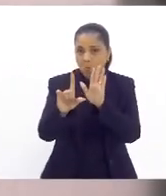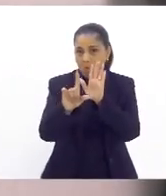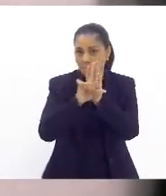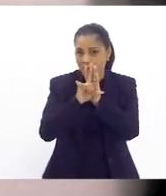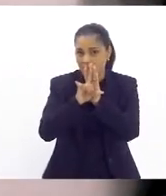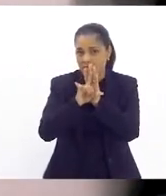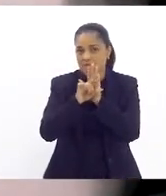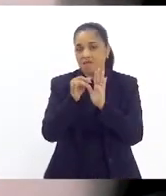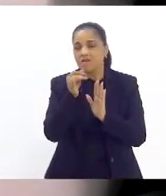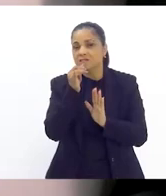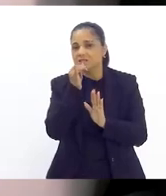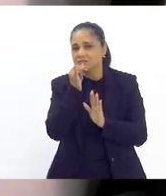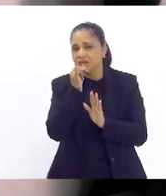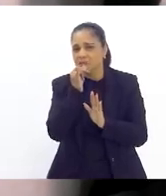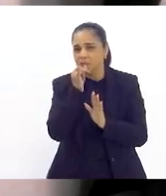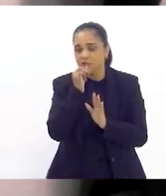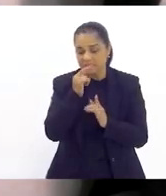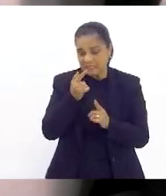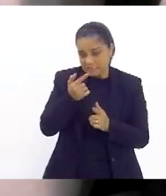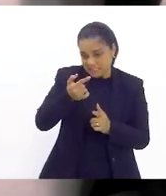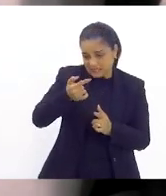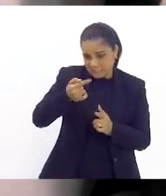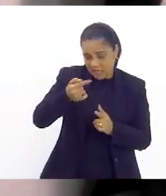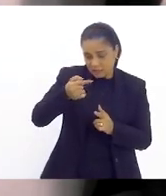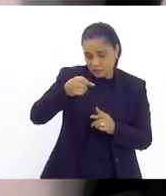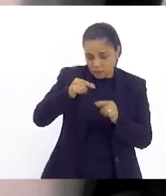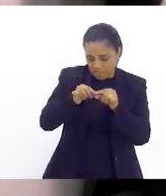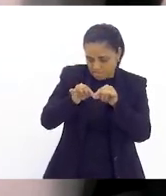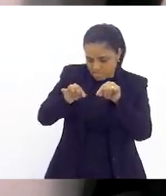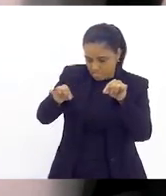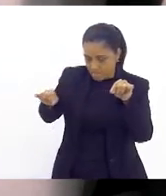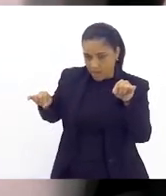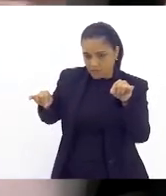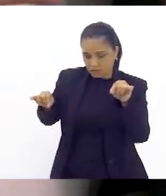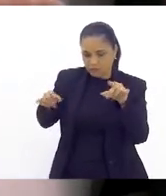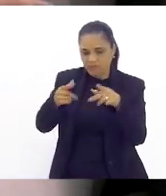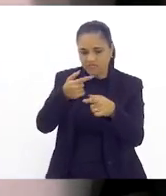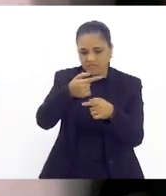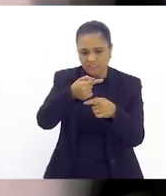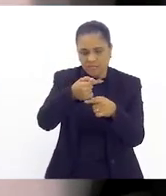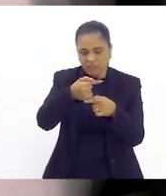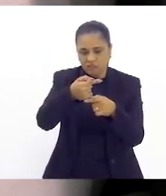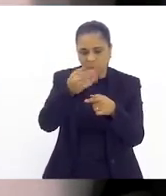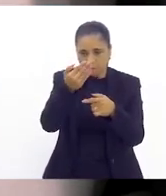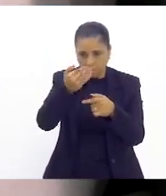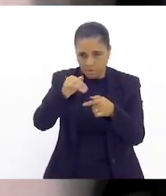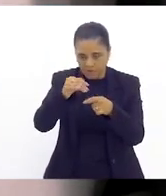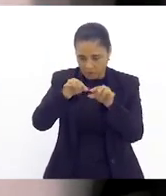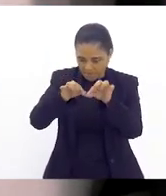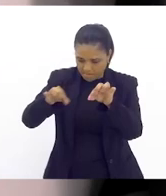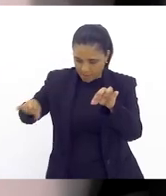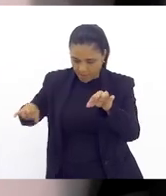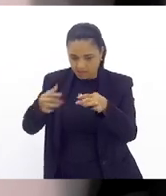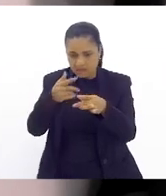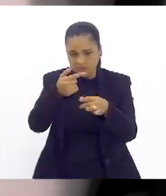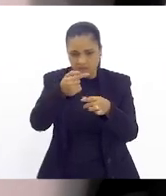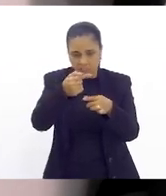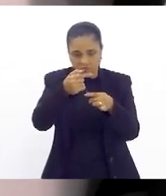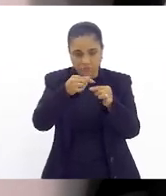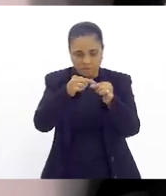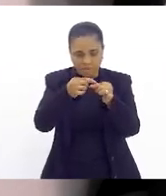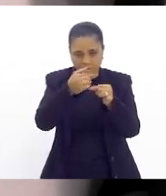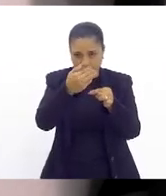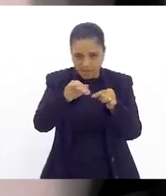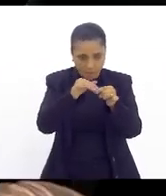cria uma faixa de Servidão de sete metros e meio para um lado e sete metros e meio para o outro onde não se pode plantar nada então